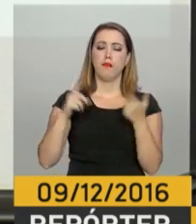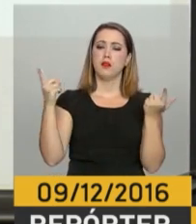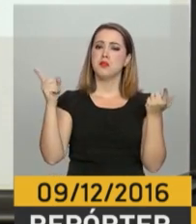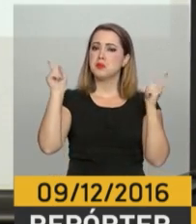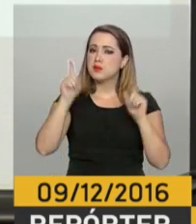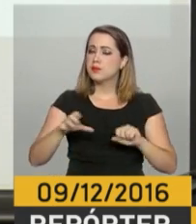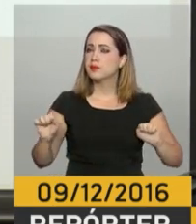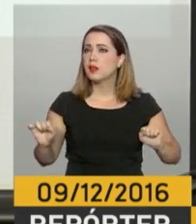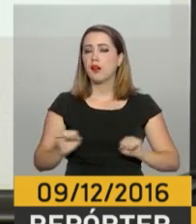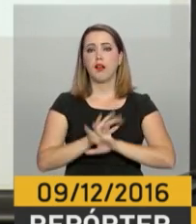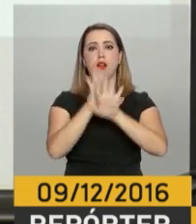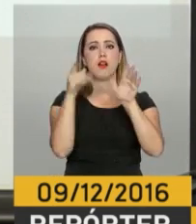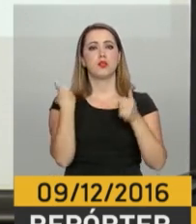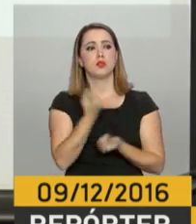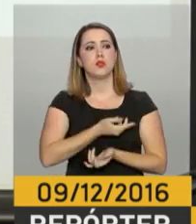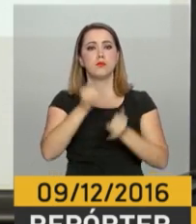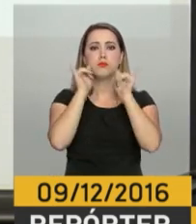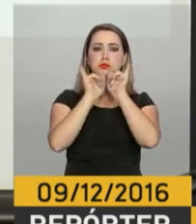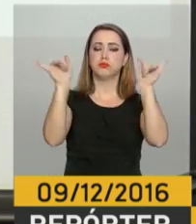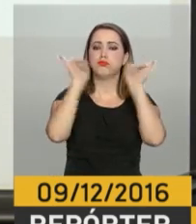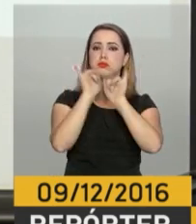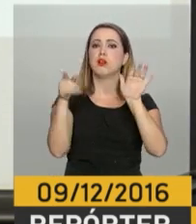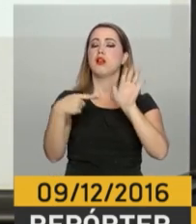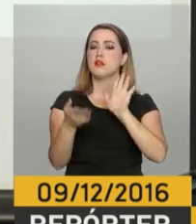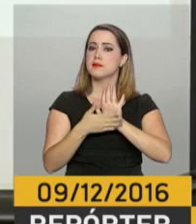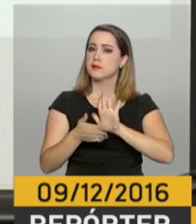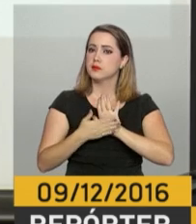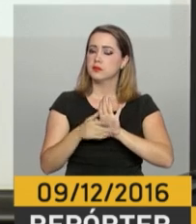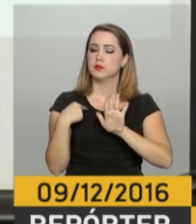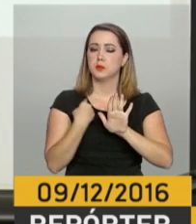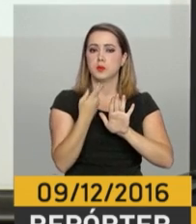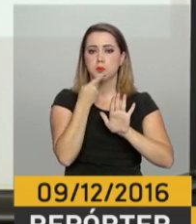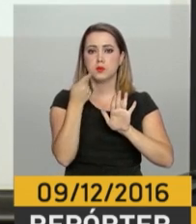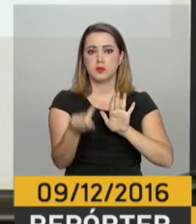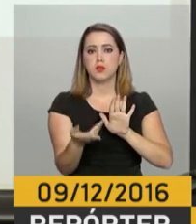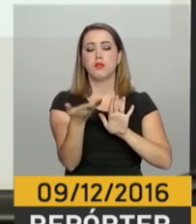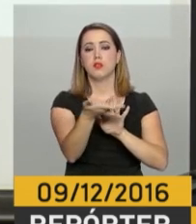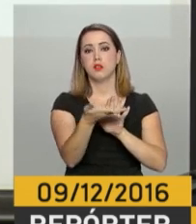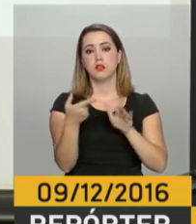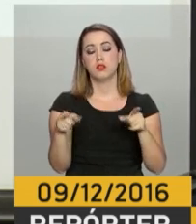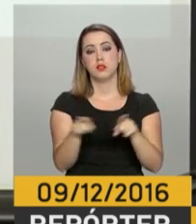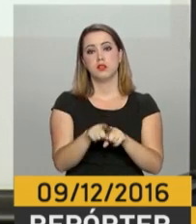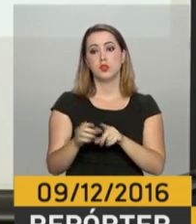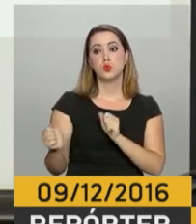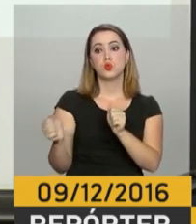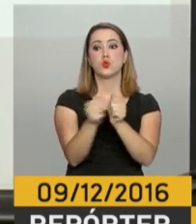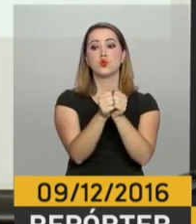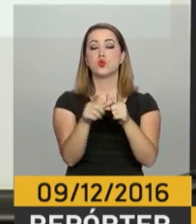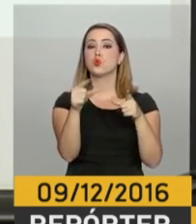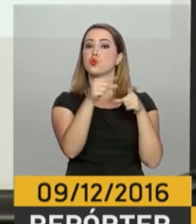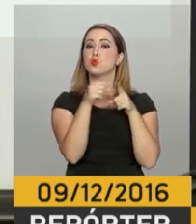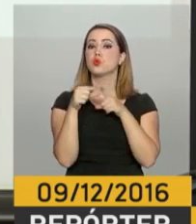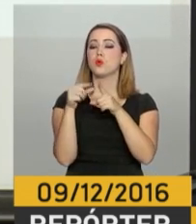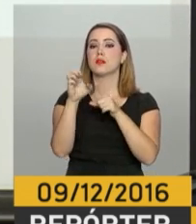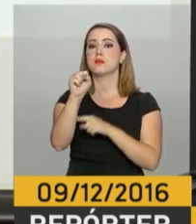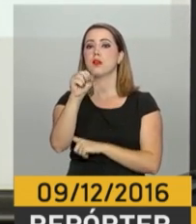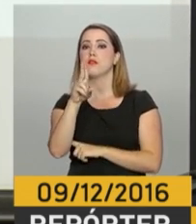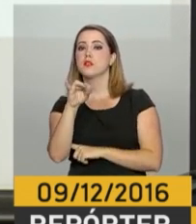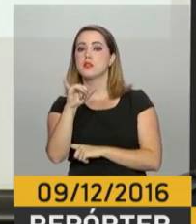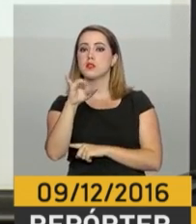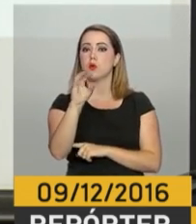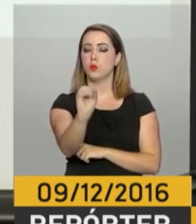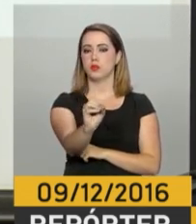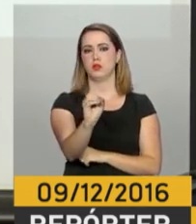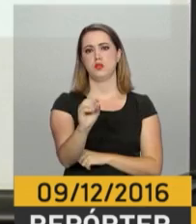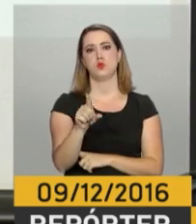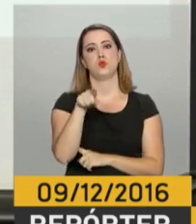ao lançarmos esta proposta, e eu ressalto aqui, acompanhando as palavras do Eunício, que o teto é geral,